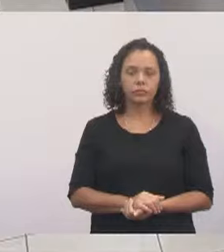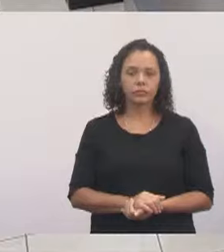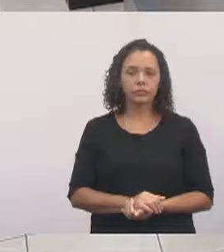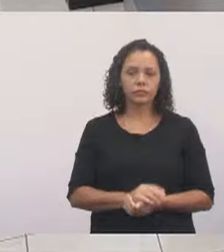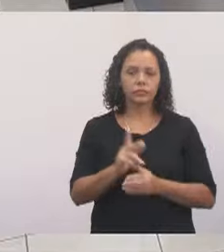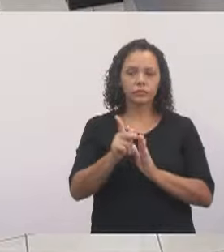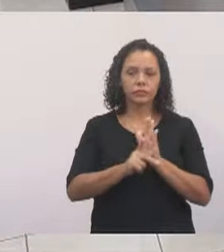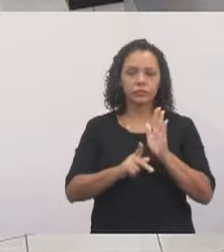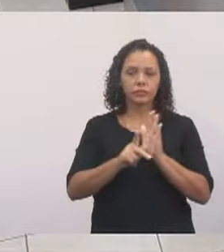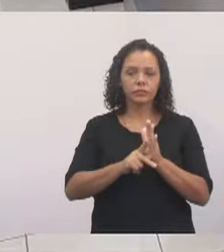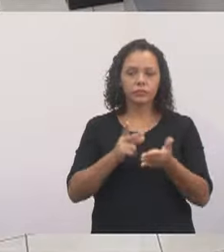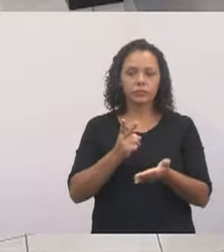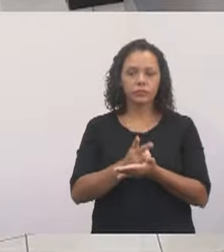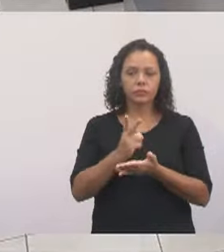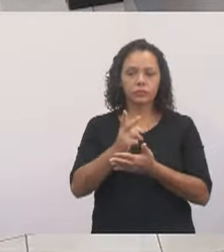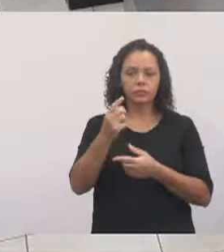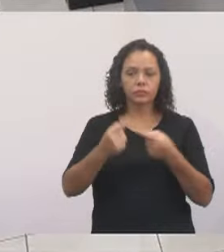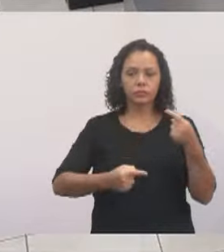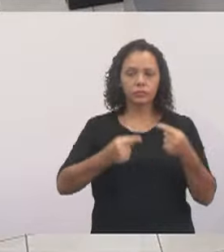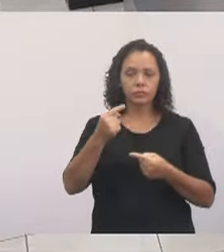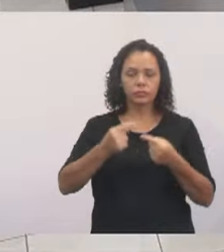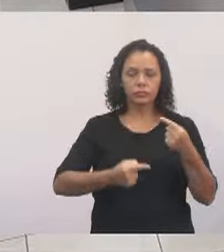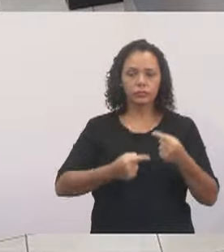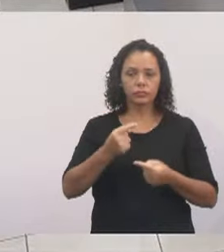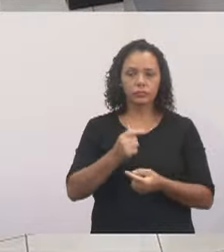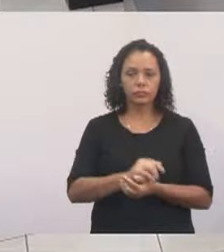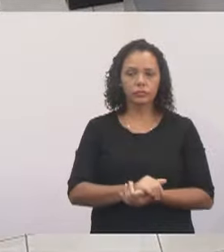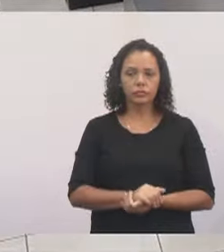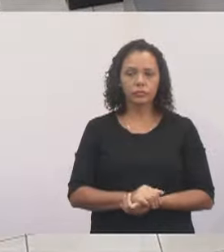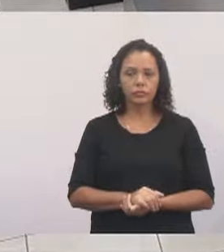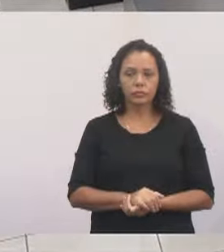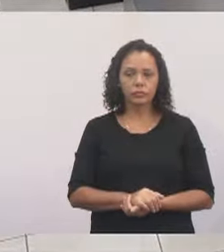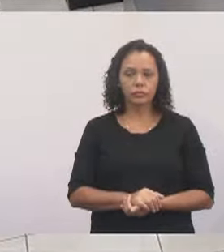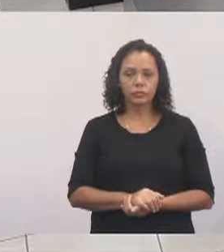Os projetos continuam em discussão.